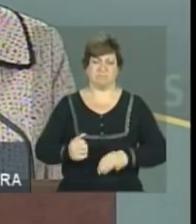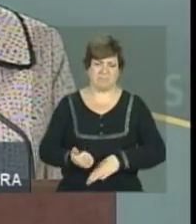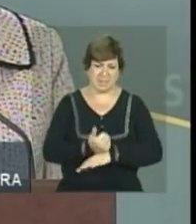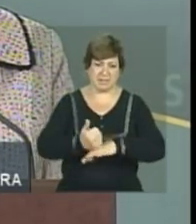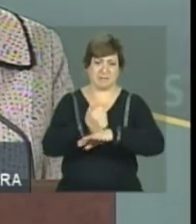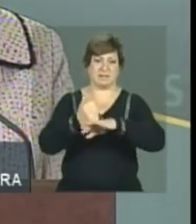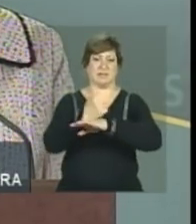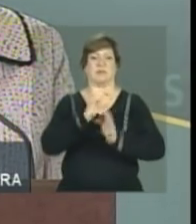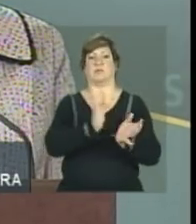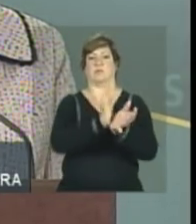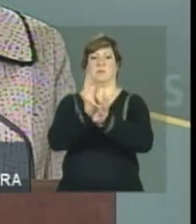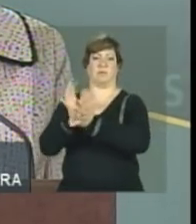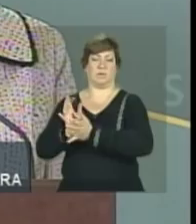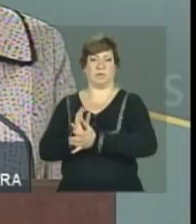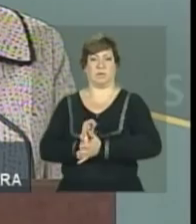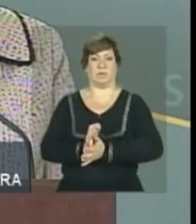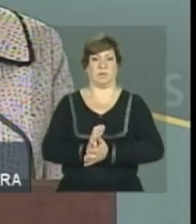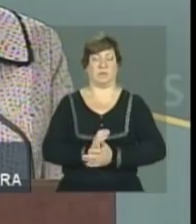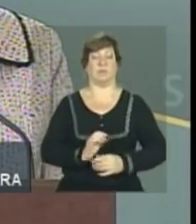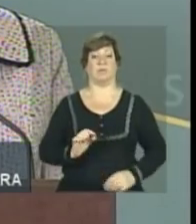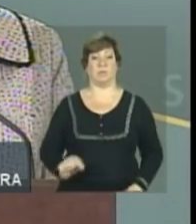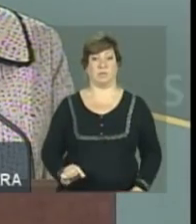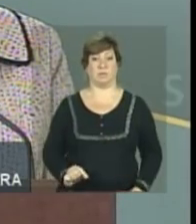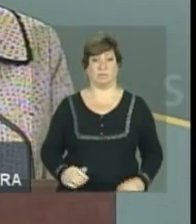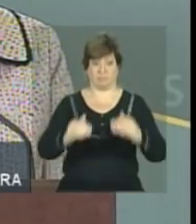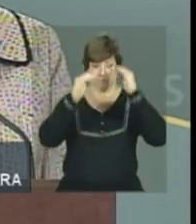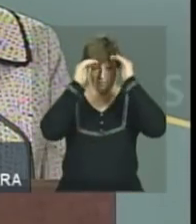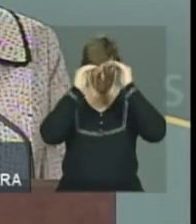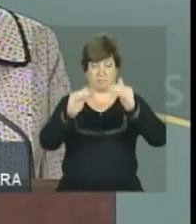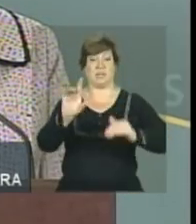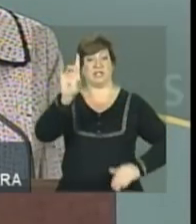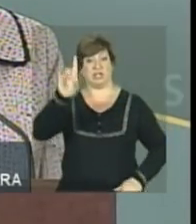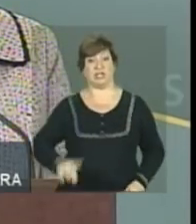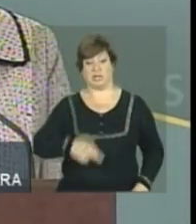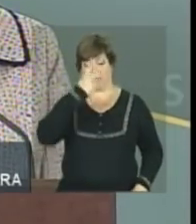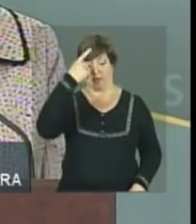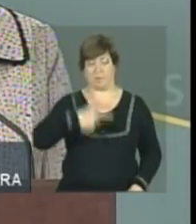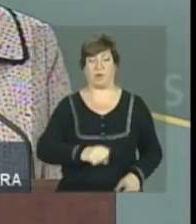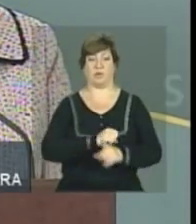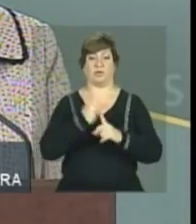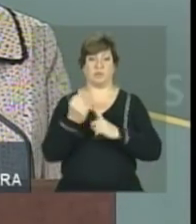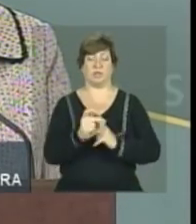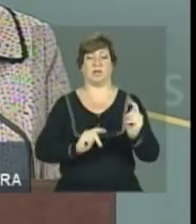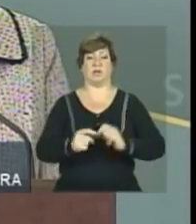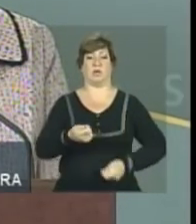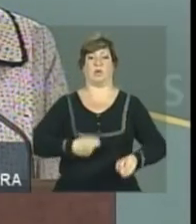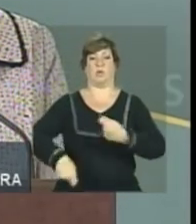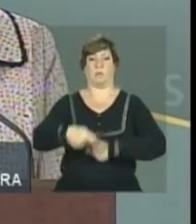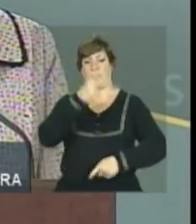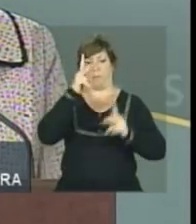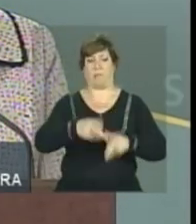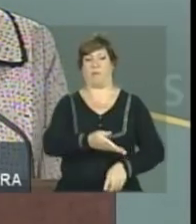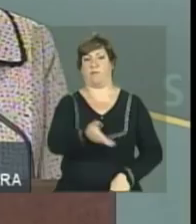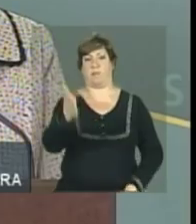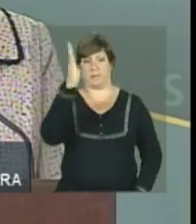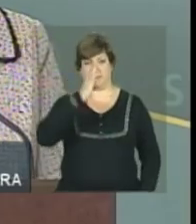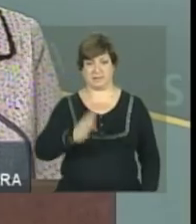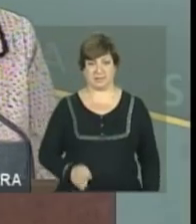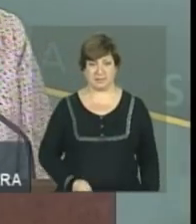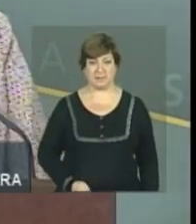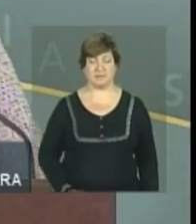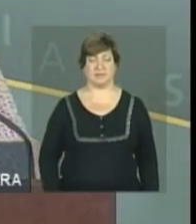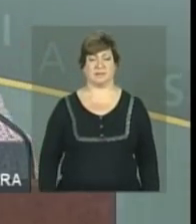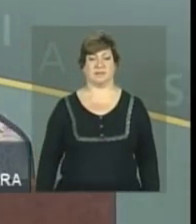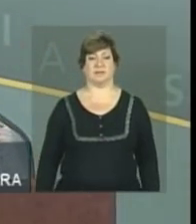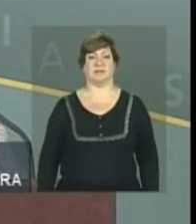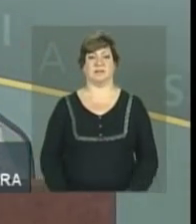instituições. O rigoroso respeito aos direitos humanos, sociais e econômicos do povo brasileiro.